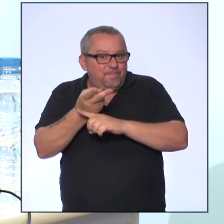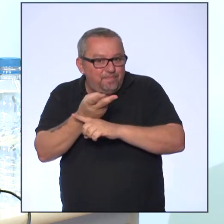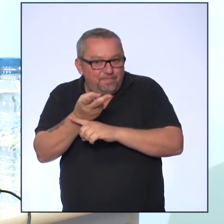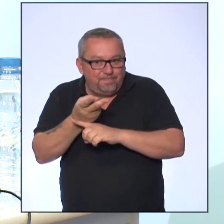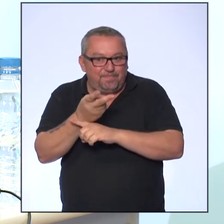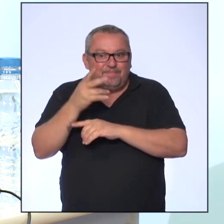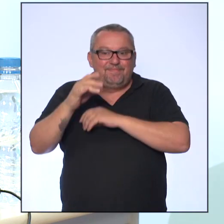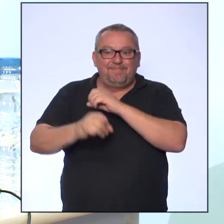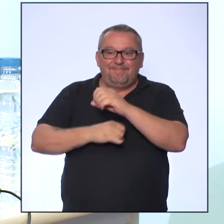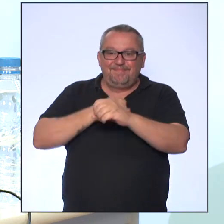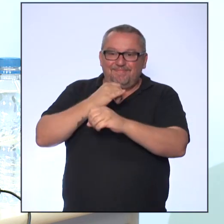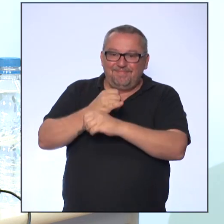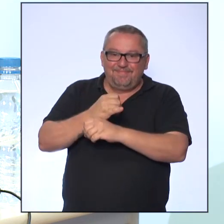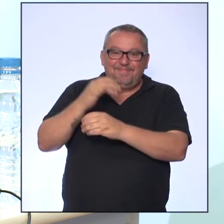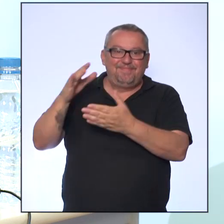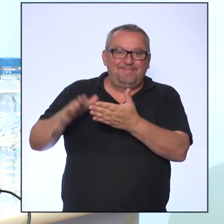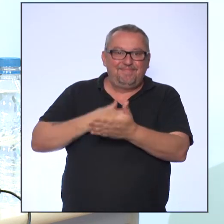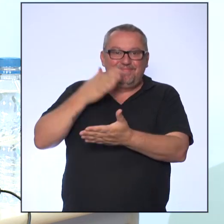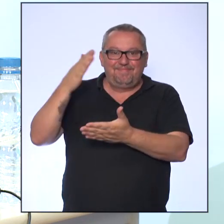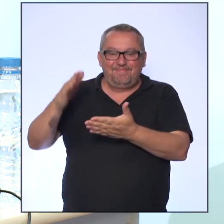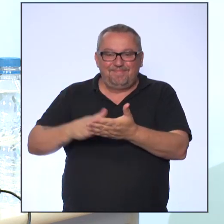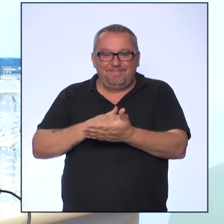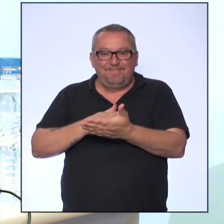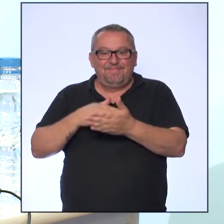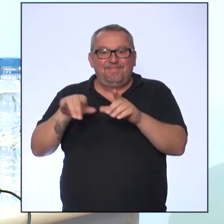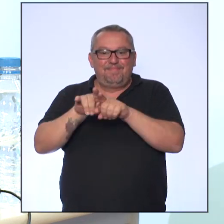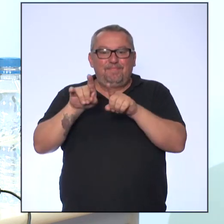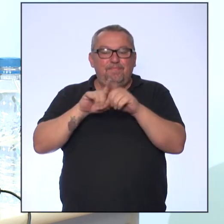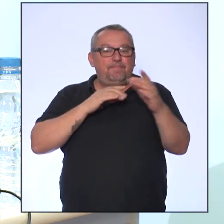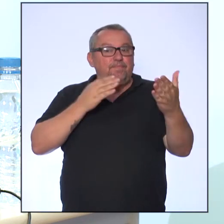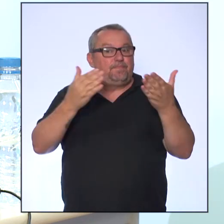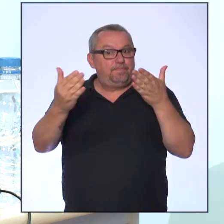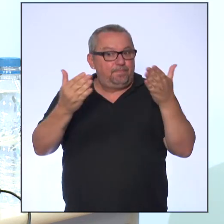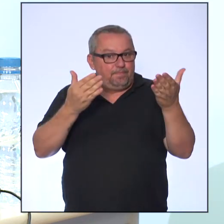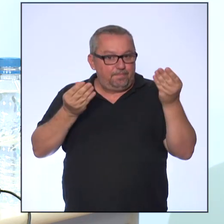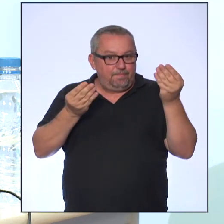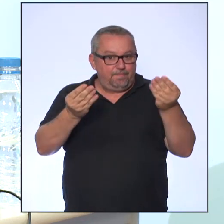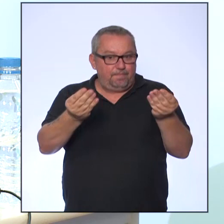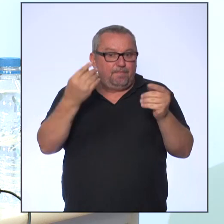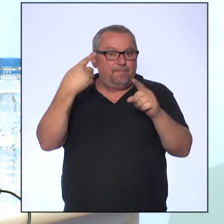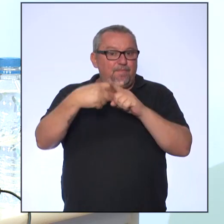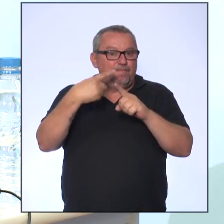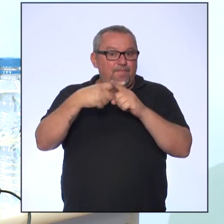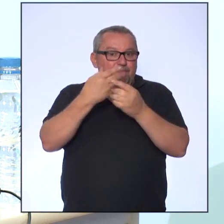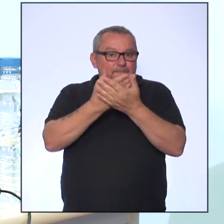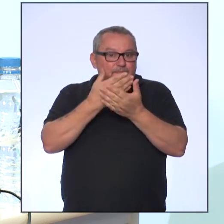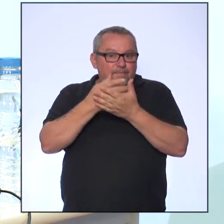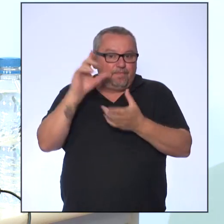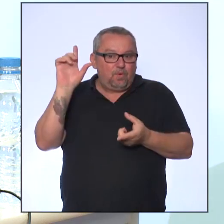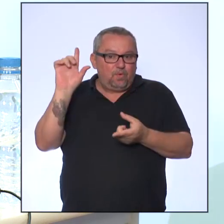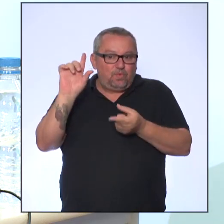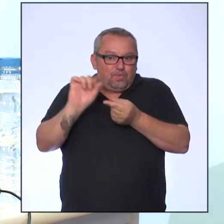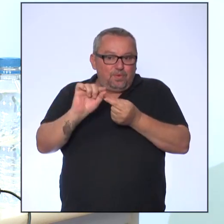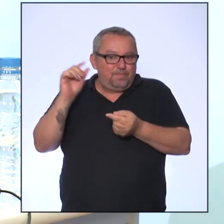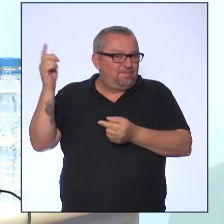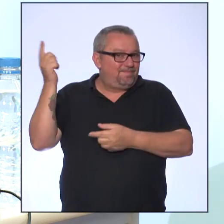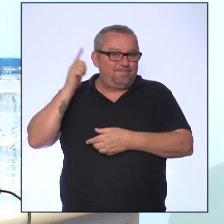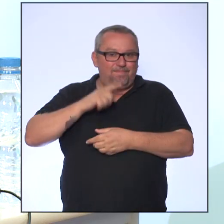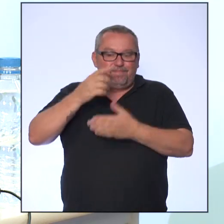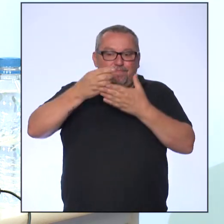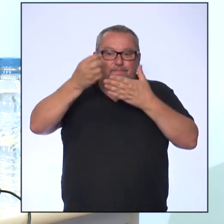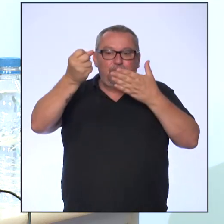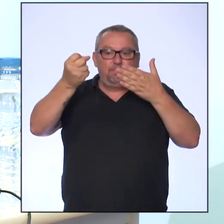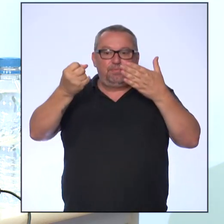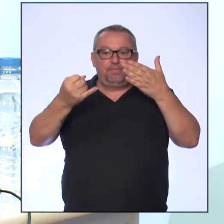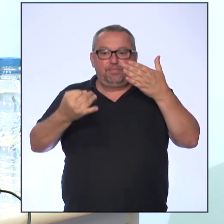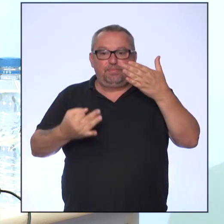na internet ou nos livros, tá, o que são os parâmetros que a gente está dando aqui, porque é uma aula muito curtinha, a gente não consegue falar